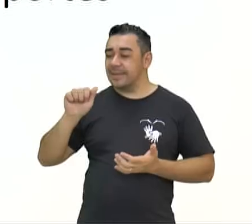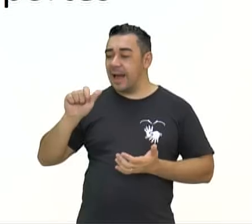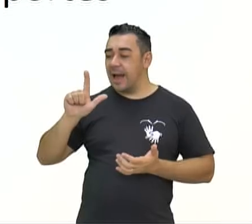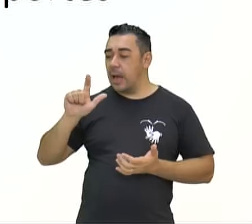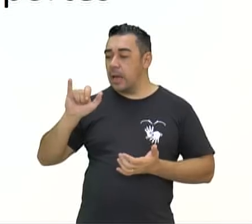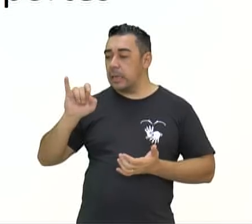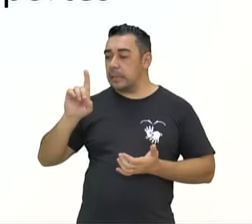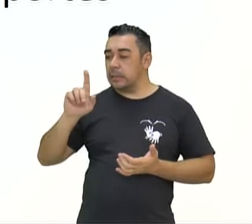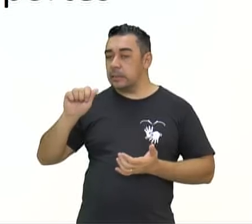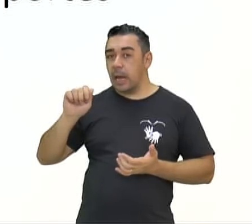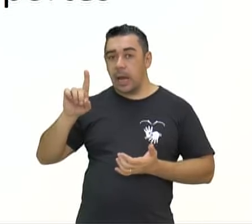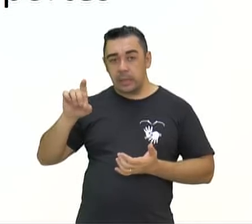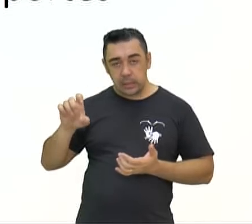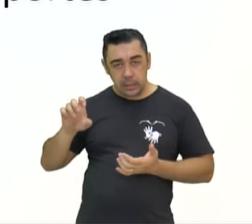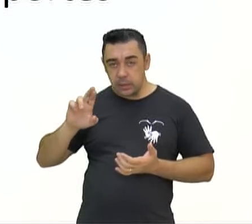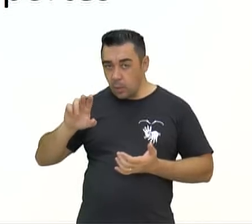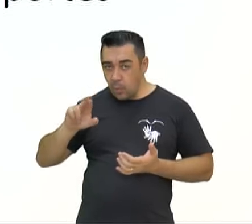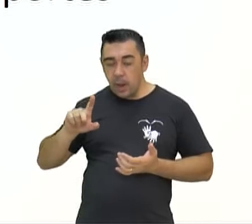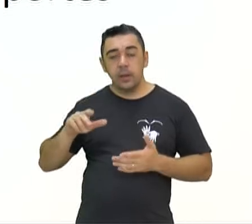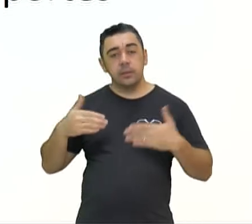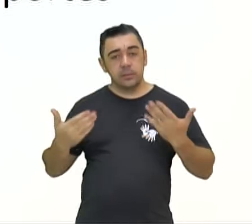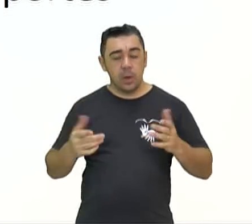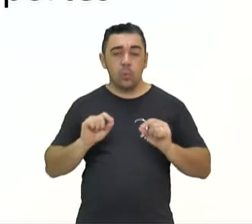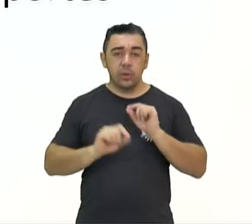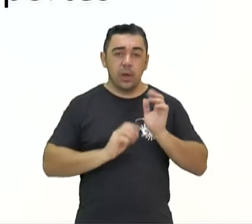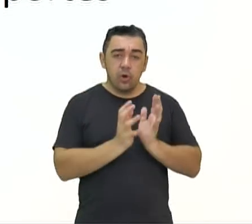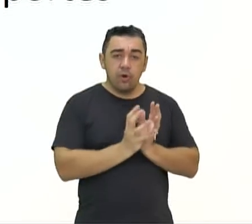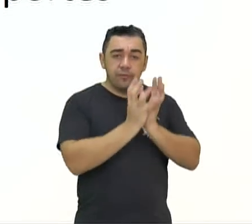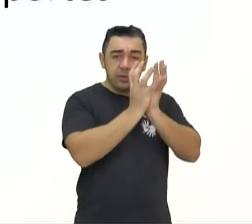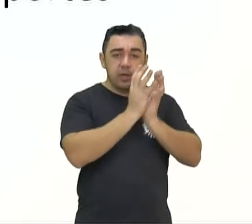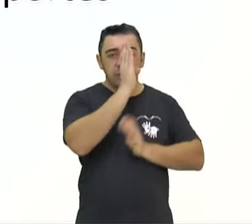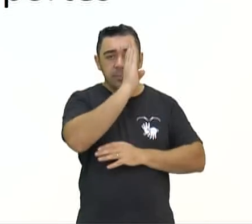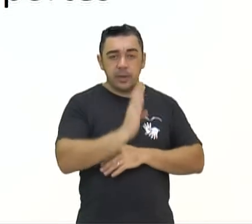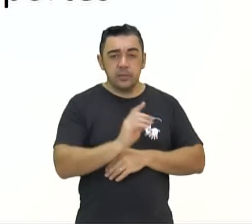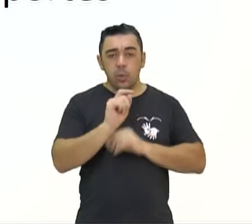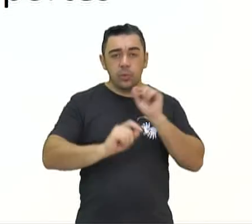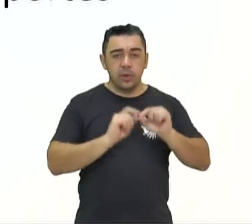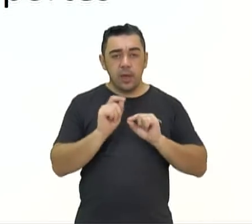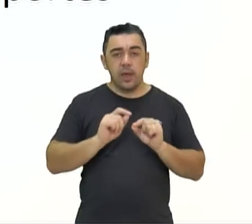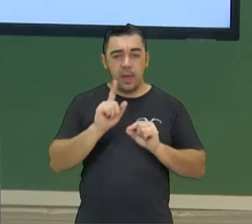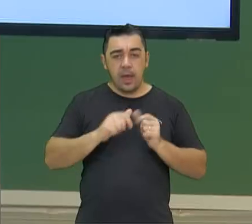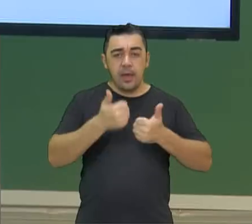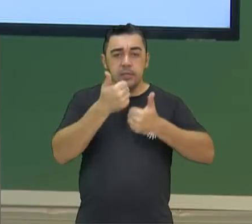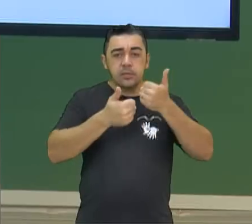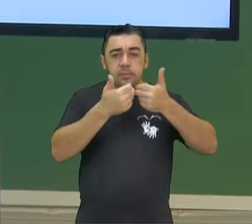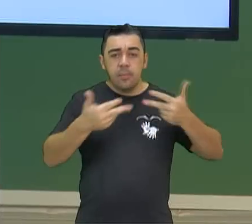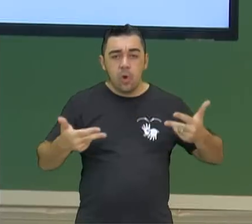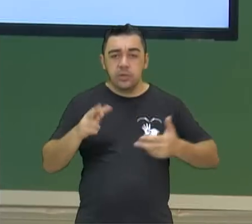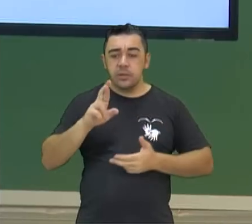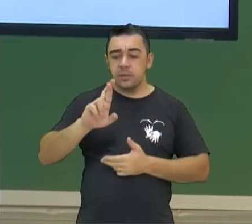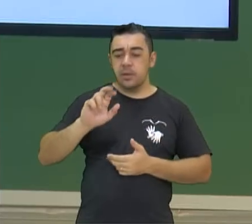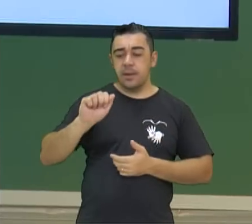esportiva nesse sentido, né? Ficando sob os cuidados da Confederação Brasileira de Esportes Radicais. Então, ele não tem uma organização